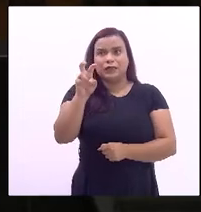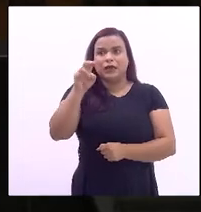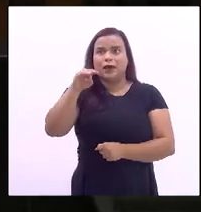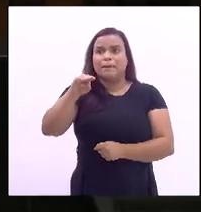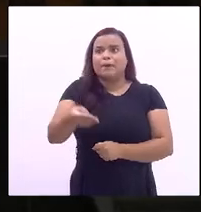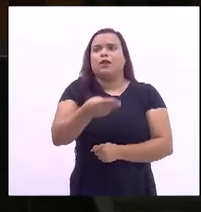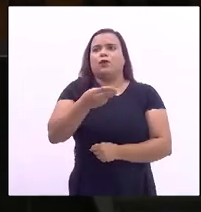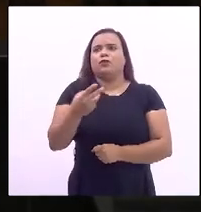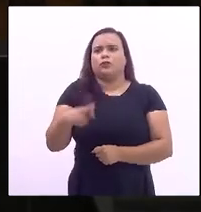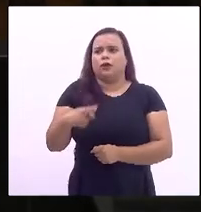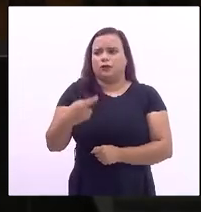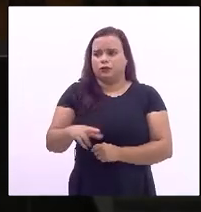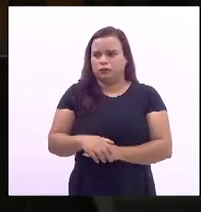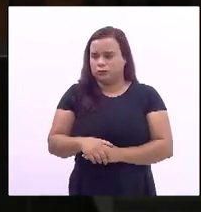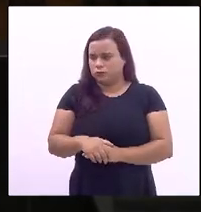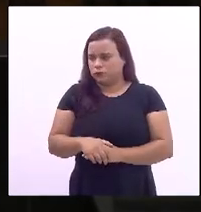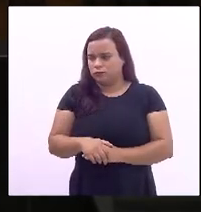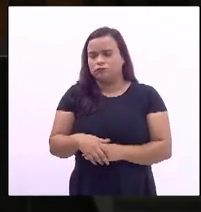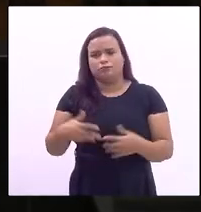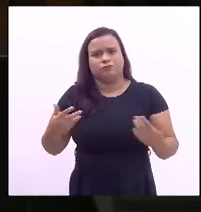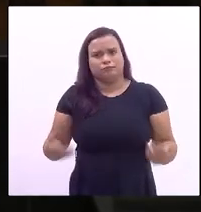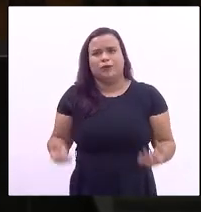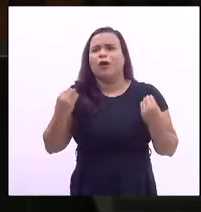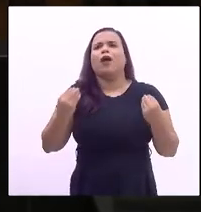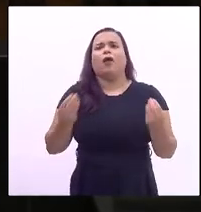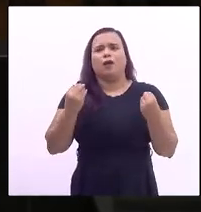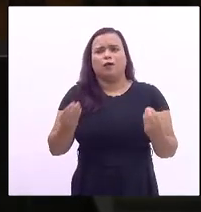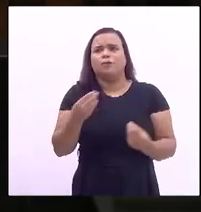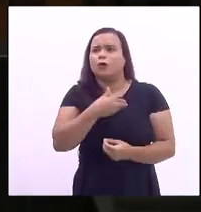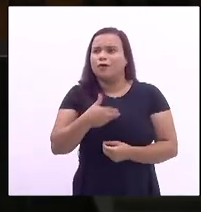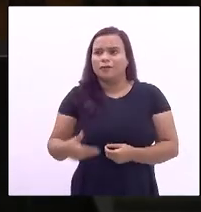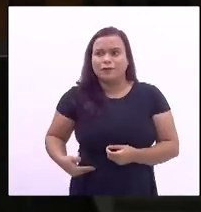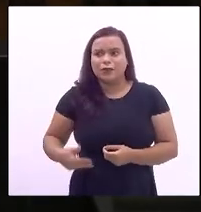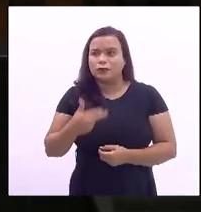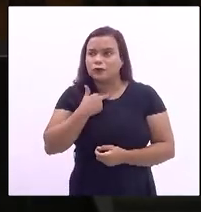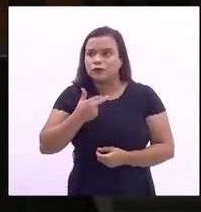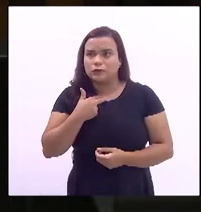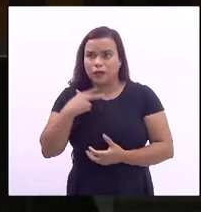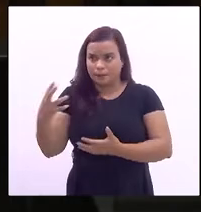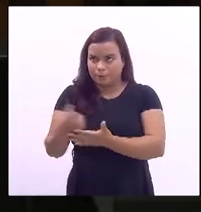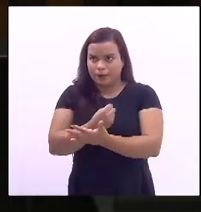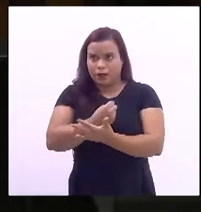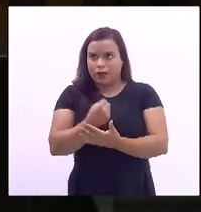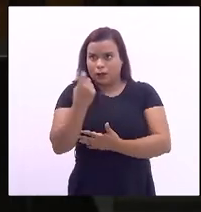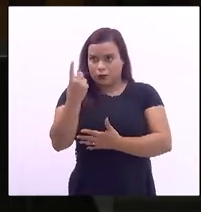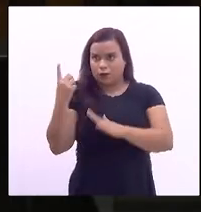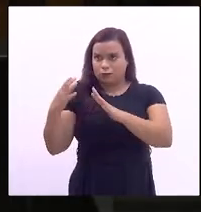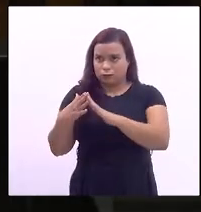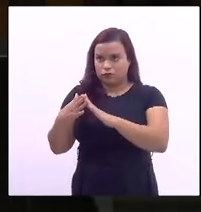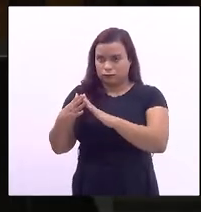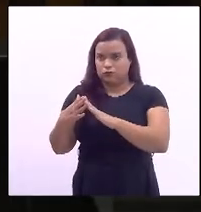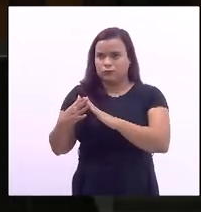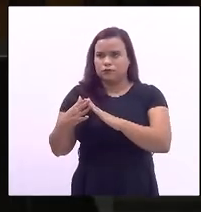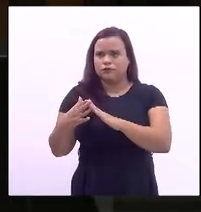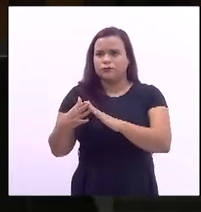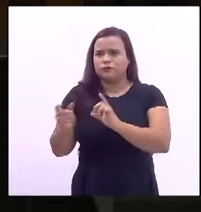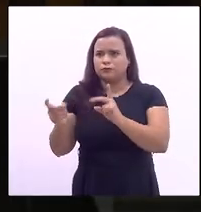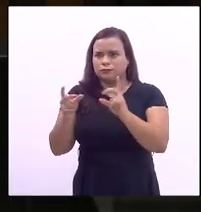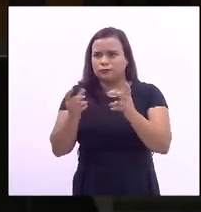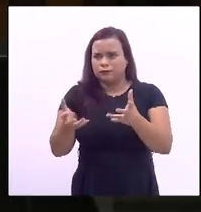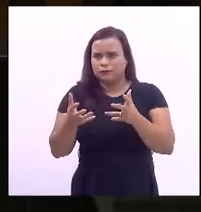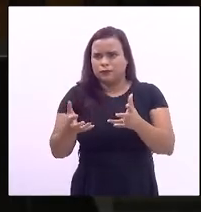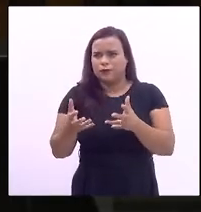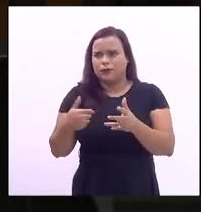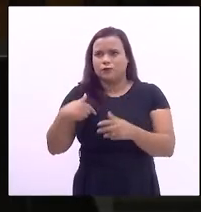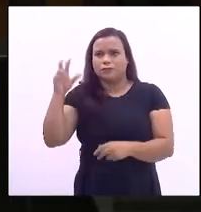há 75 milhões de reais não é possível que o governo possa pegar um desses Imóveis que ele tá líquido e fazer um